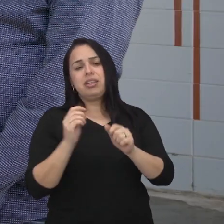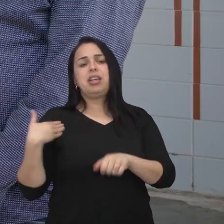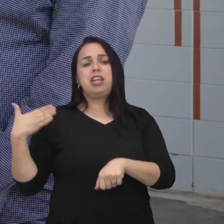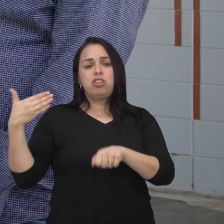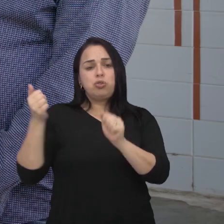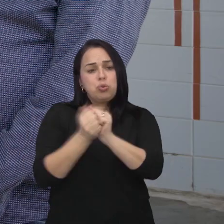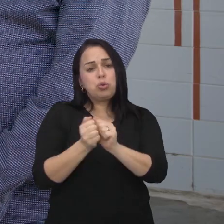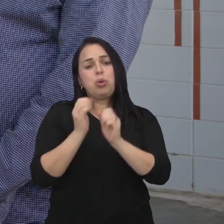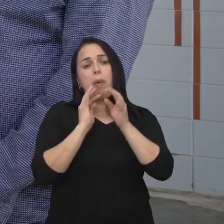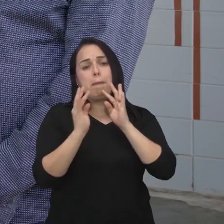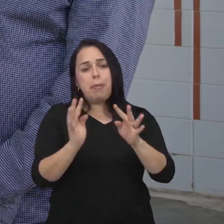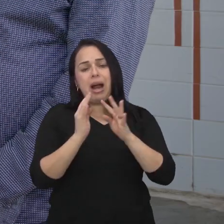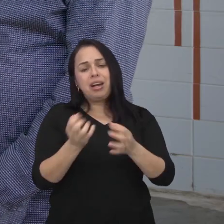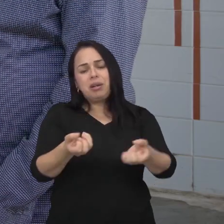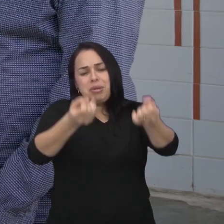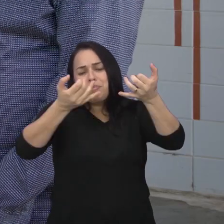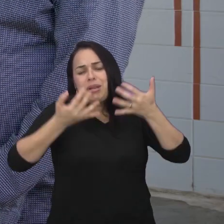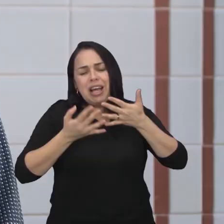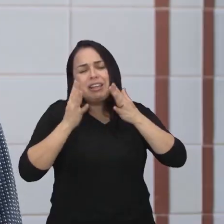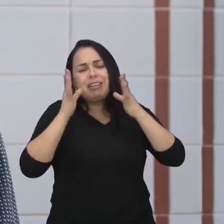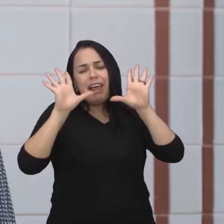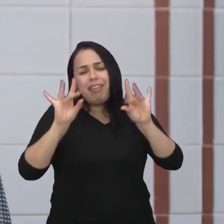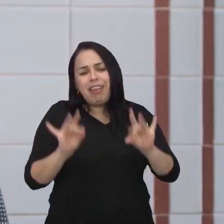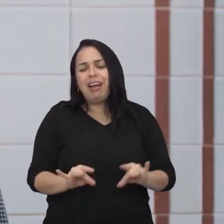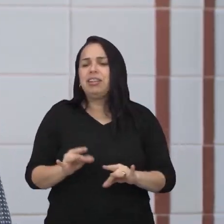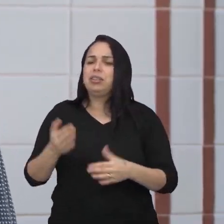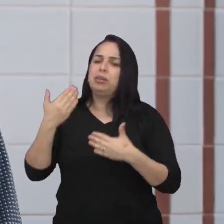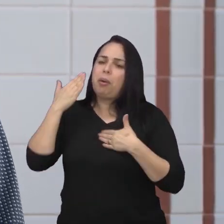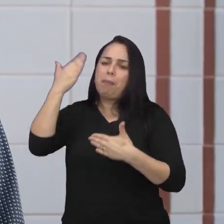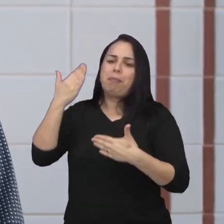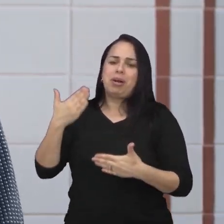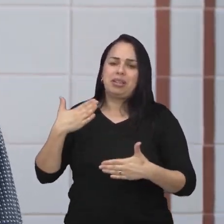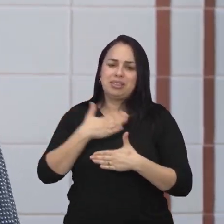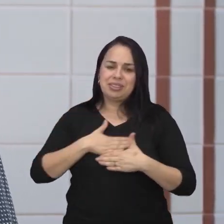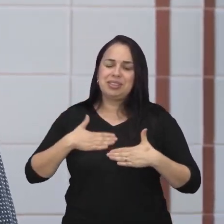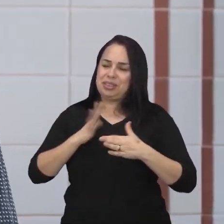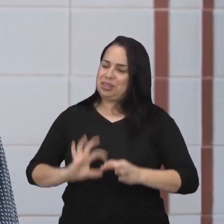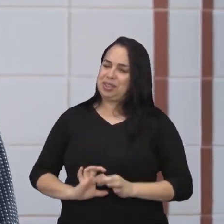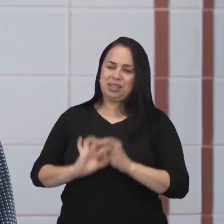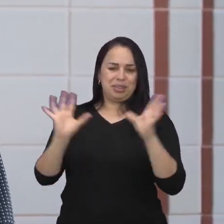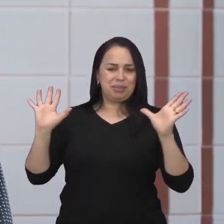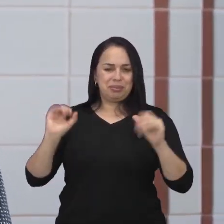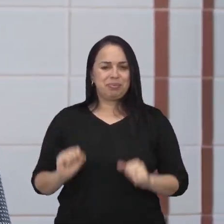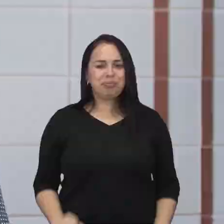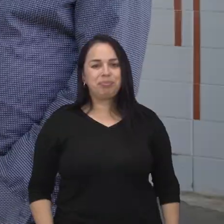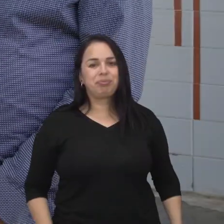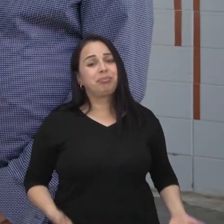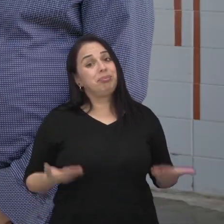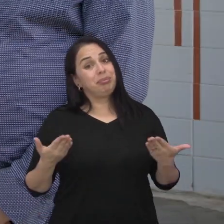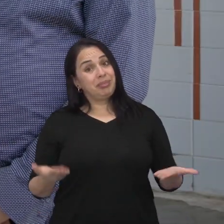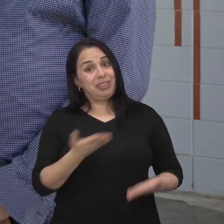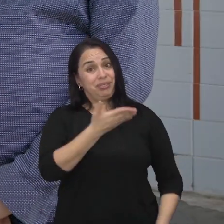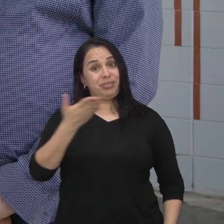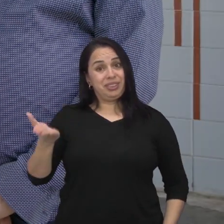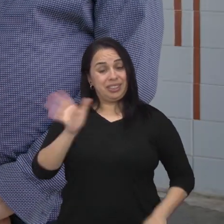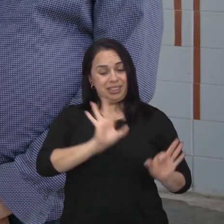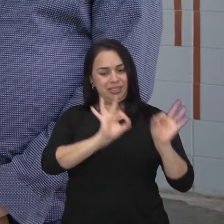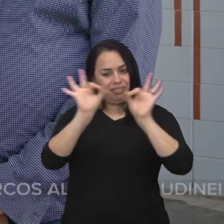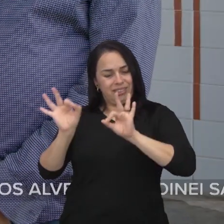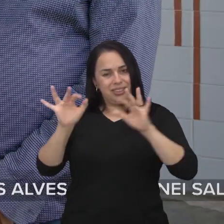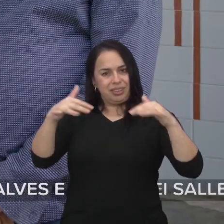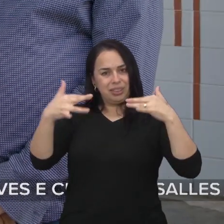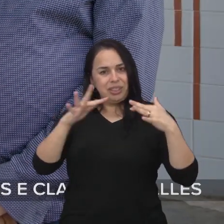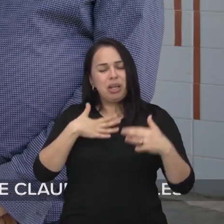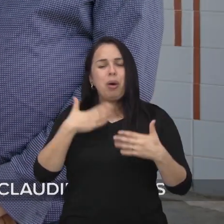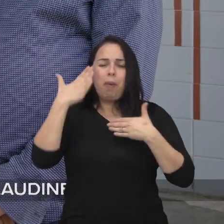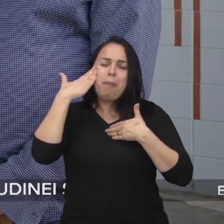e dividido essa sua sabedoria com a gente. Foi um prazer. À disposição, quando quiser. E a você aí em casa, obrigada